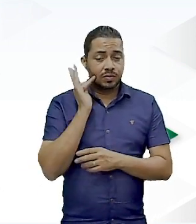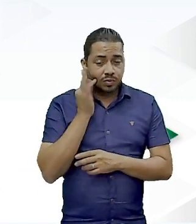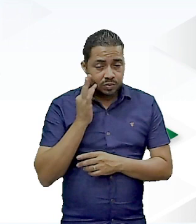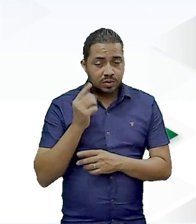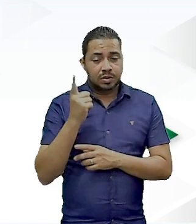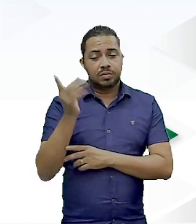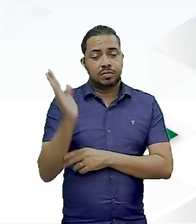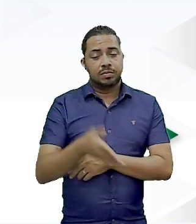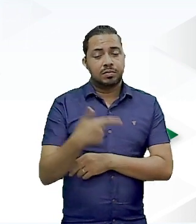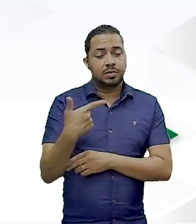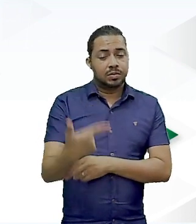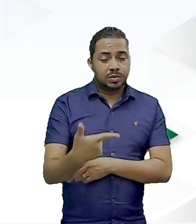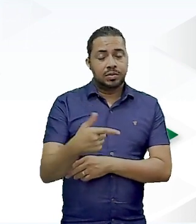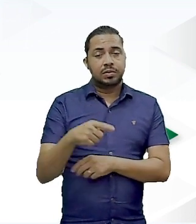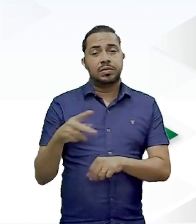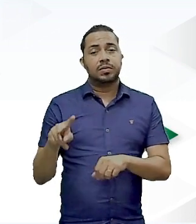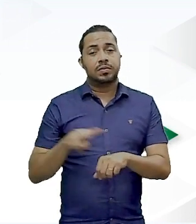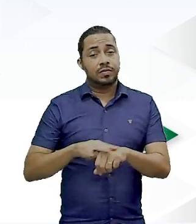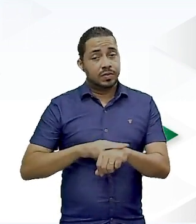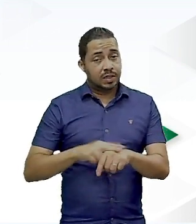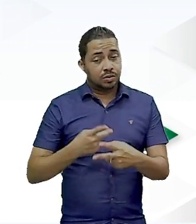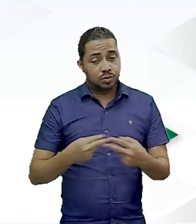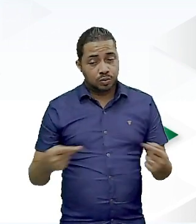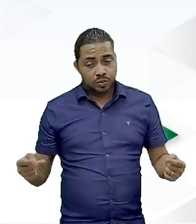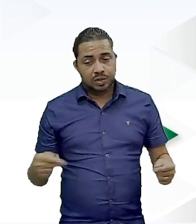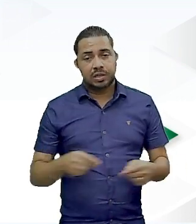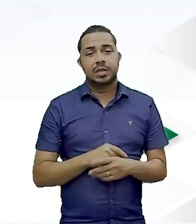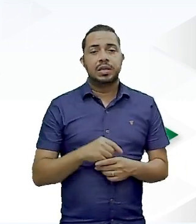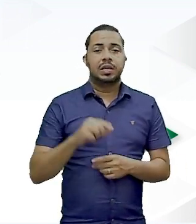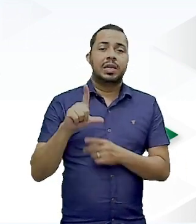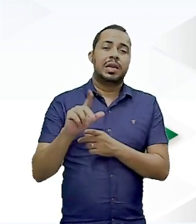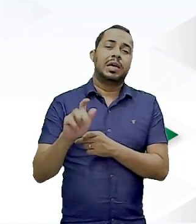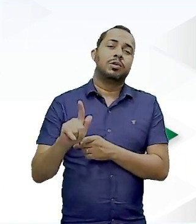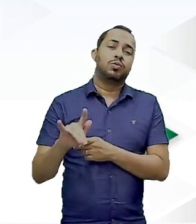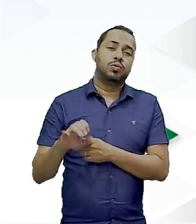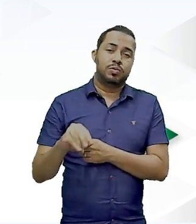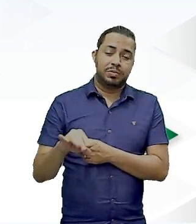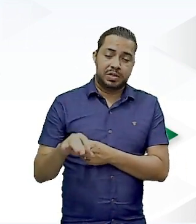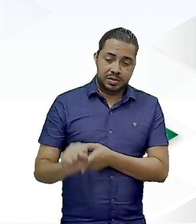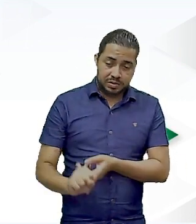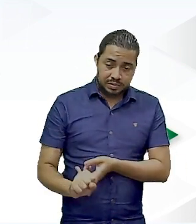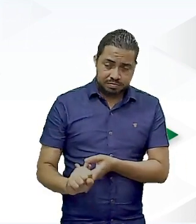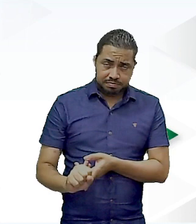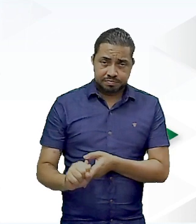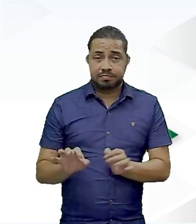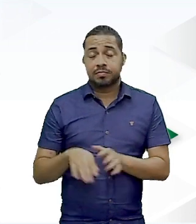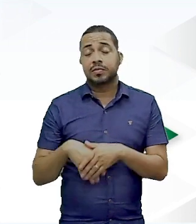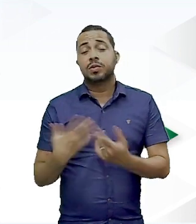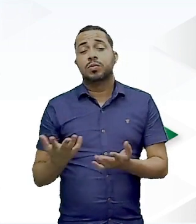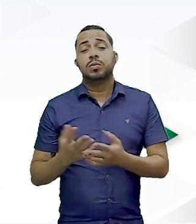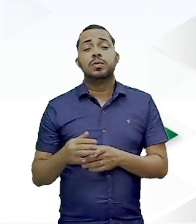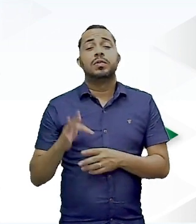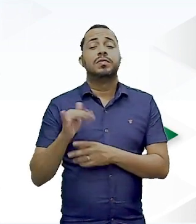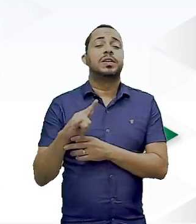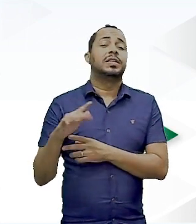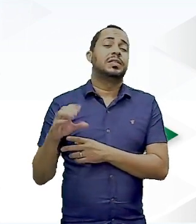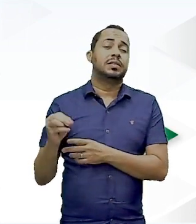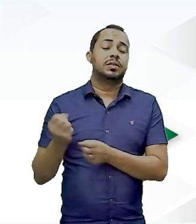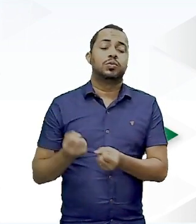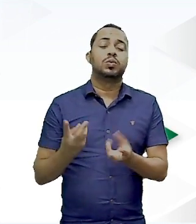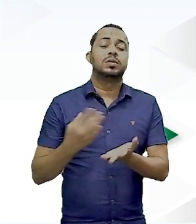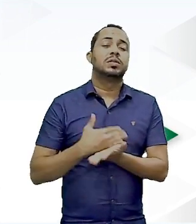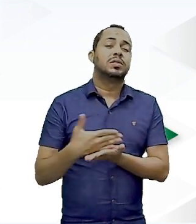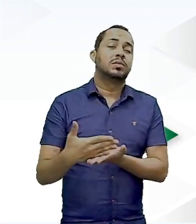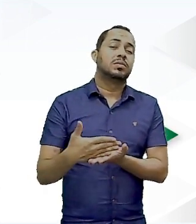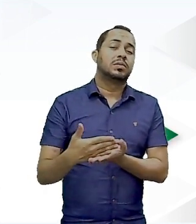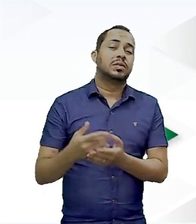com verduras e legumes. Ou seja, metade do que sobrou, tá? Que fração da quantia inicial Theo gastou